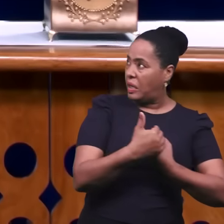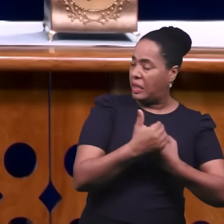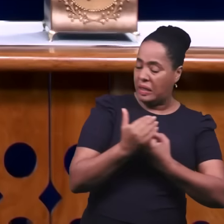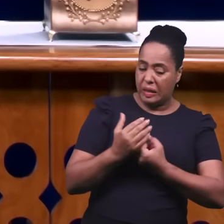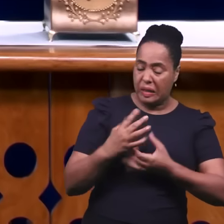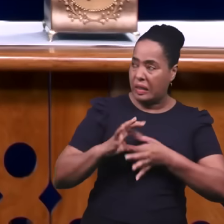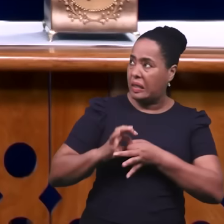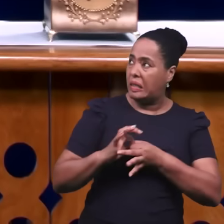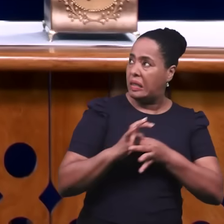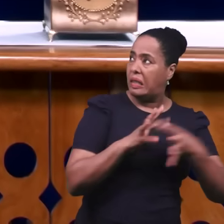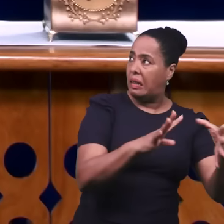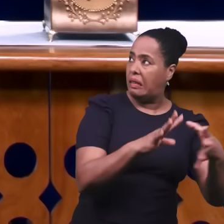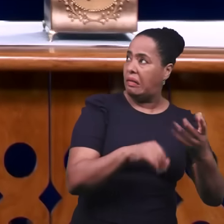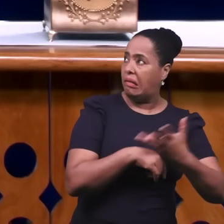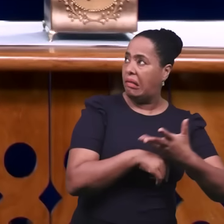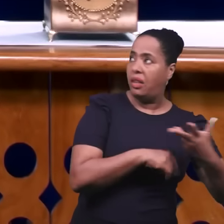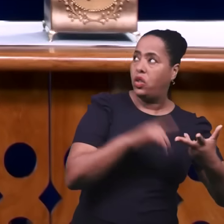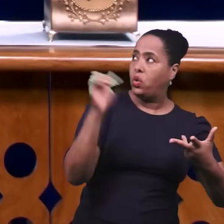O laço quebrou.